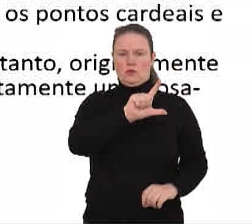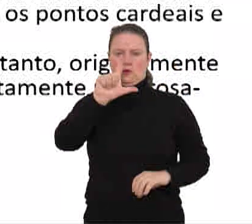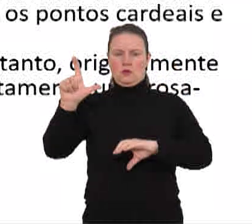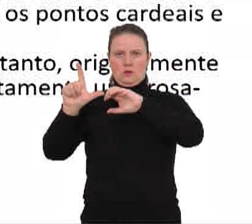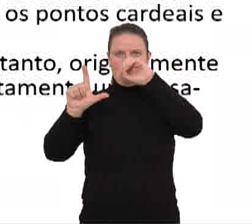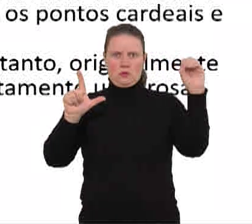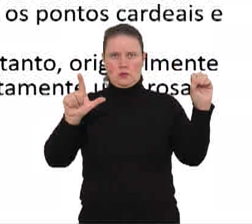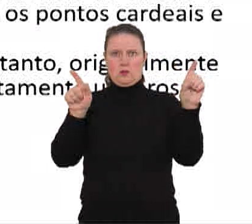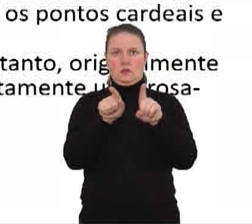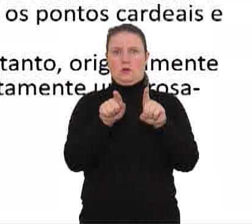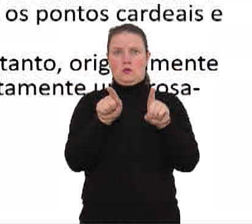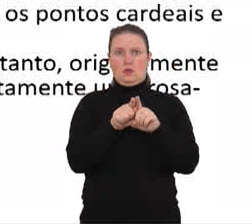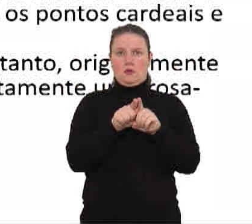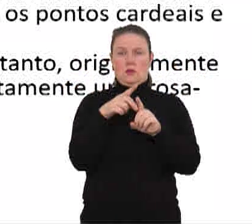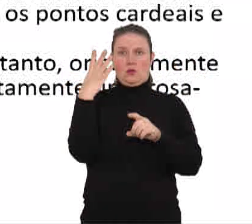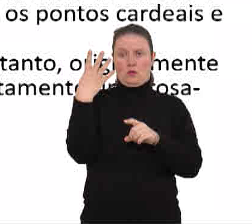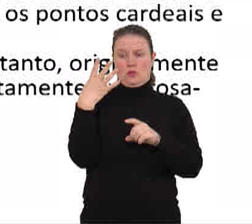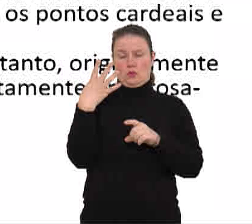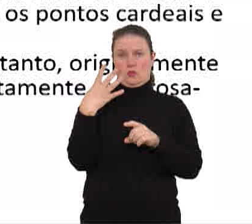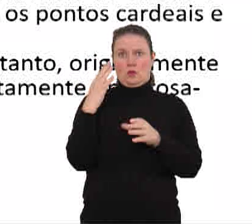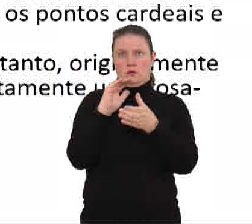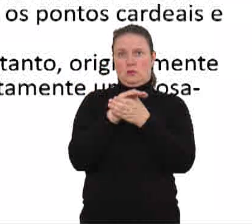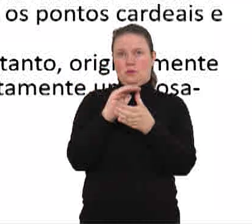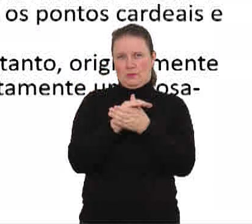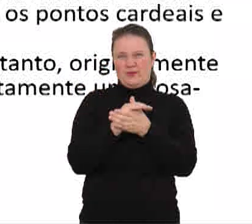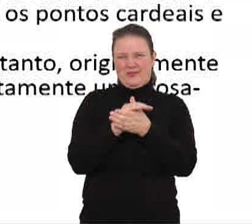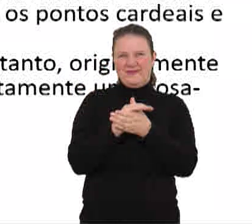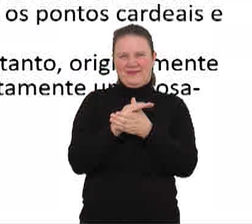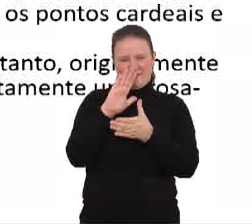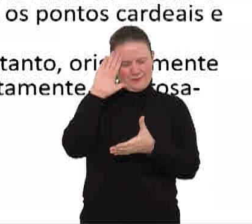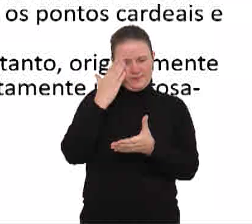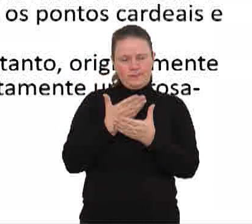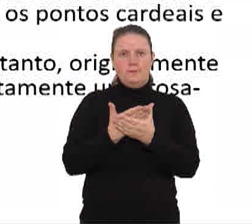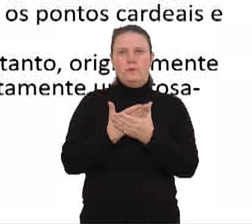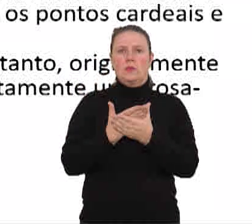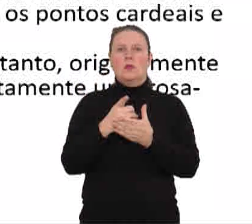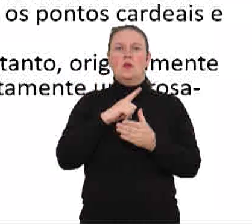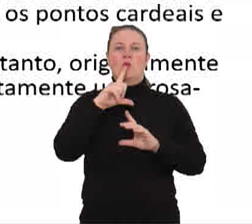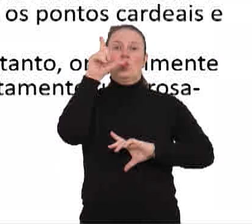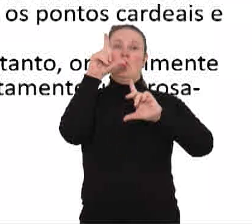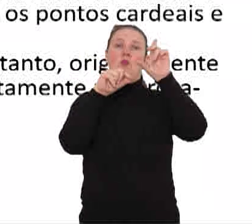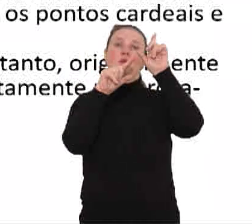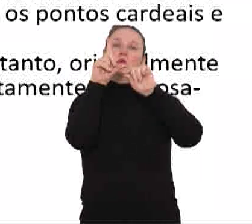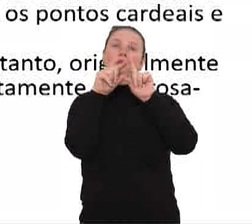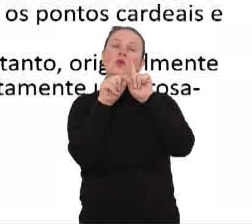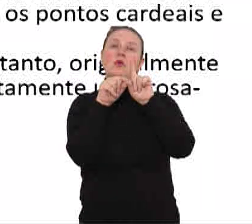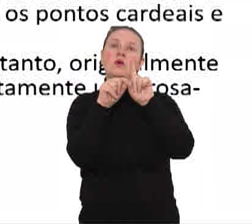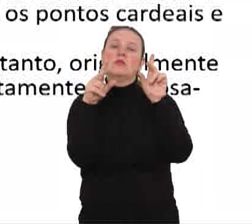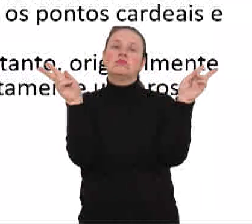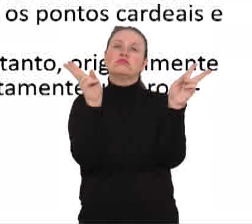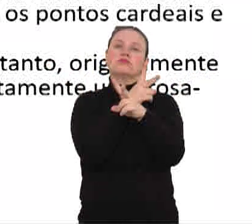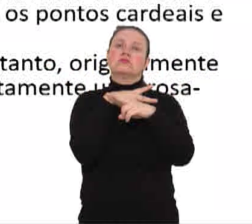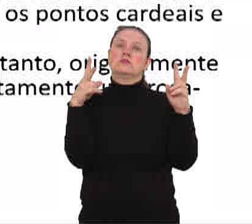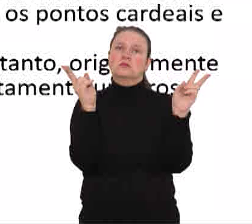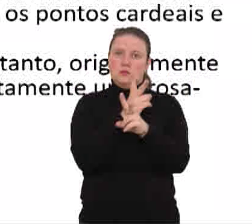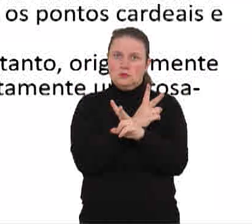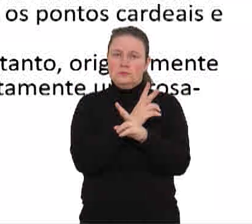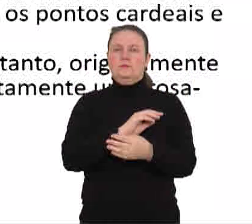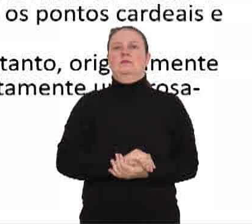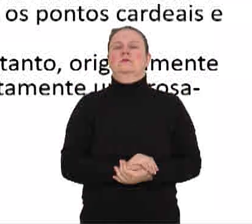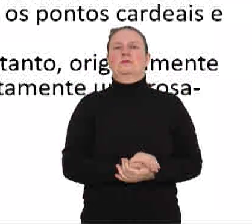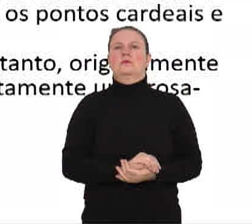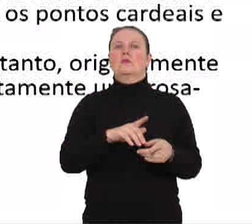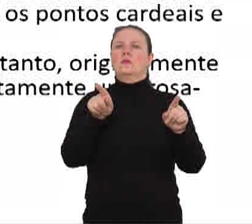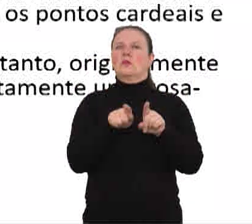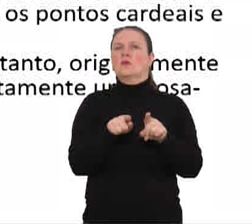esposas, os colaterais, nordeste, noroeste, sudeste e sudoeste, formando uma rosa dos ventos. Os Guarani dizem que tudo que